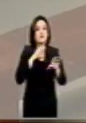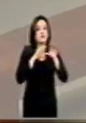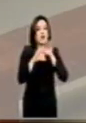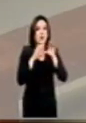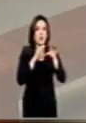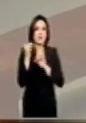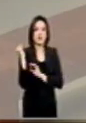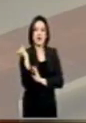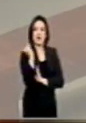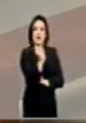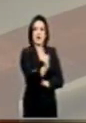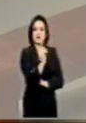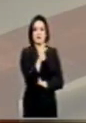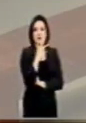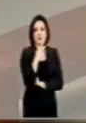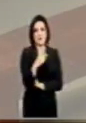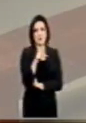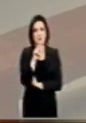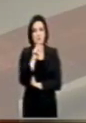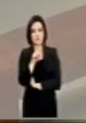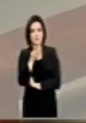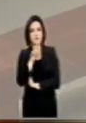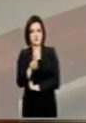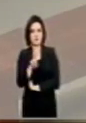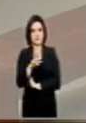ao Procurador-Geral da República.